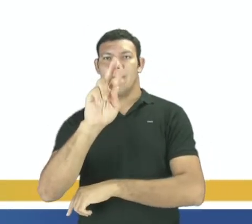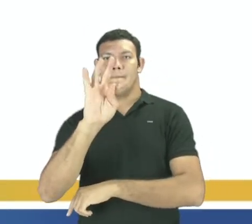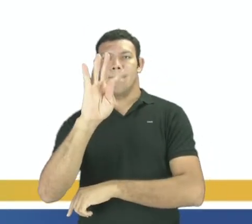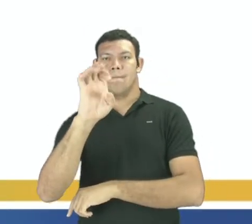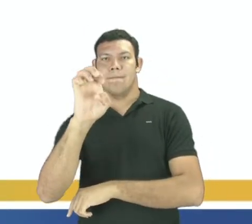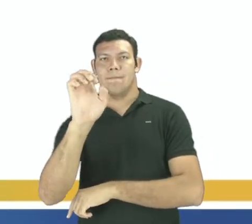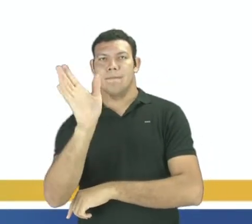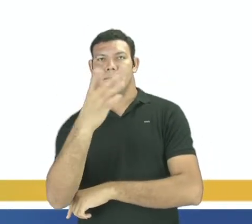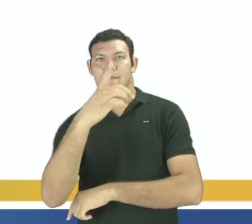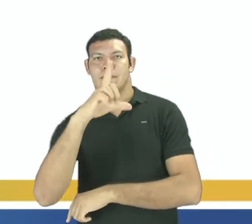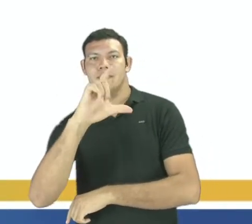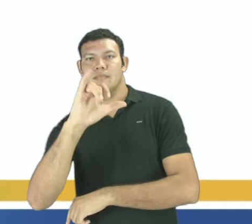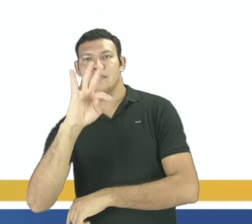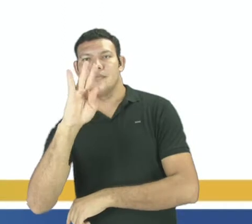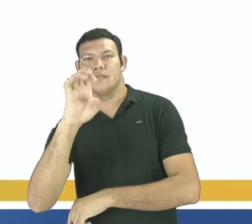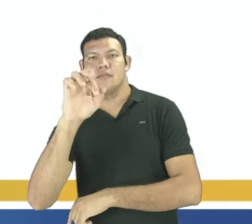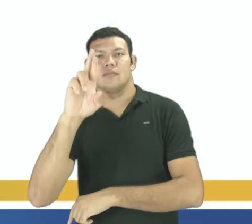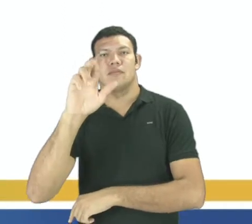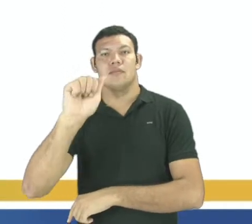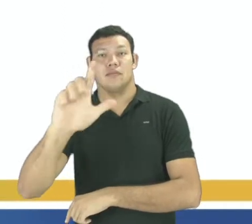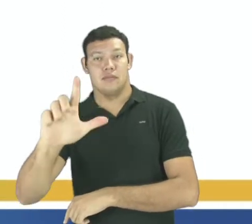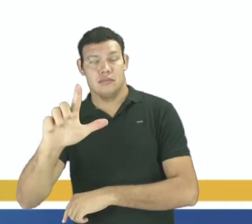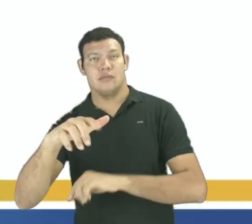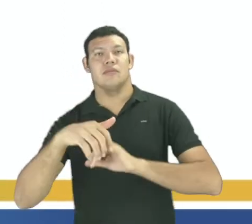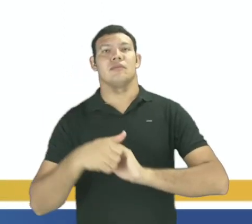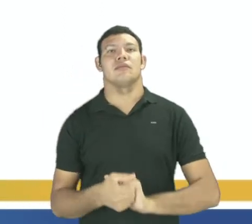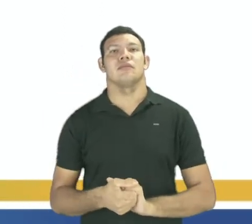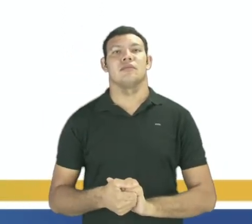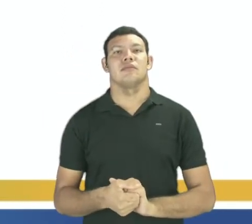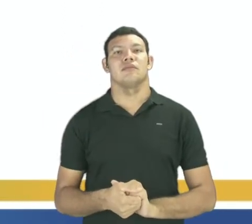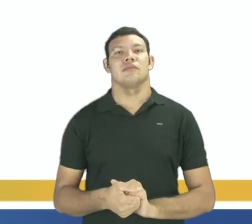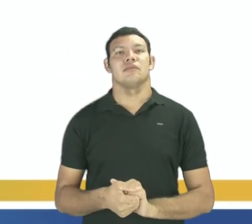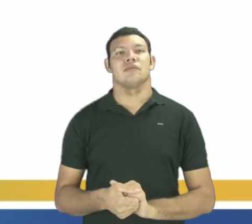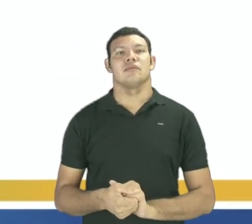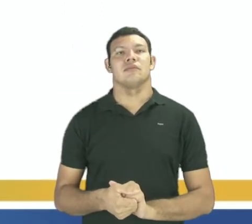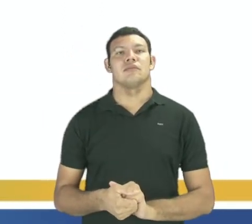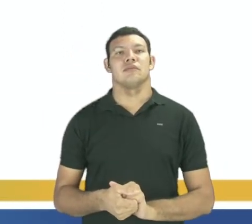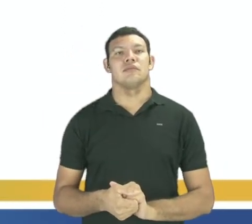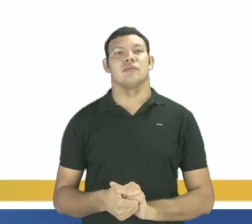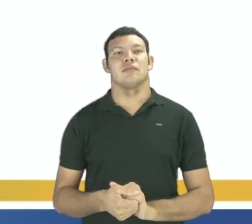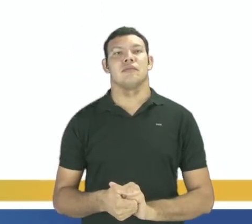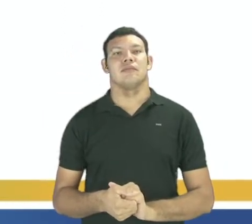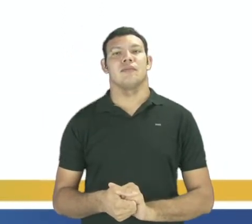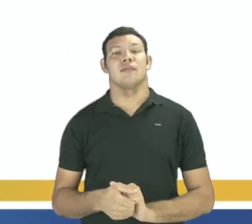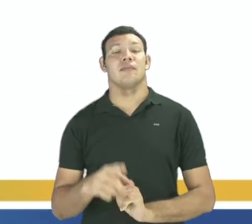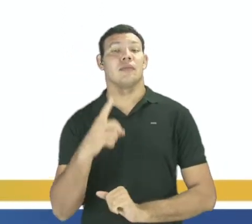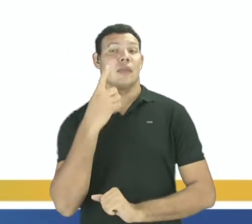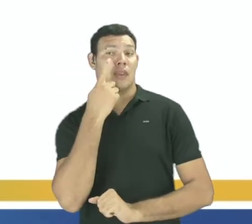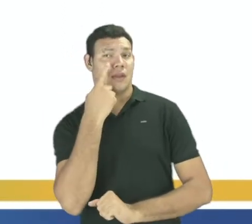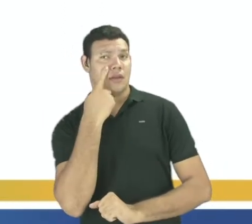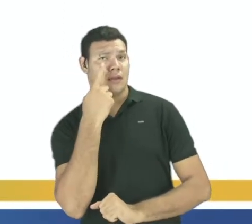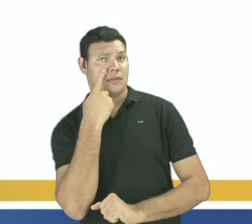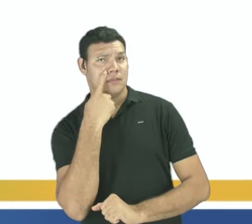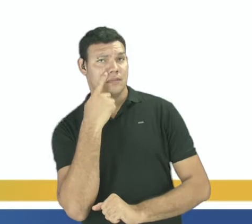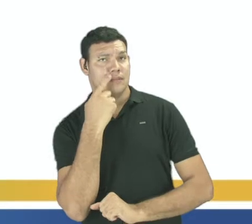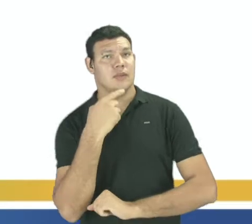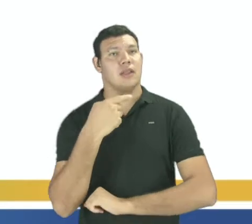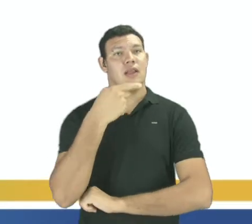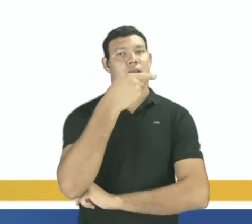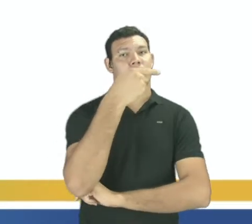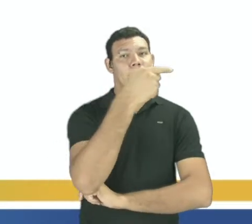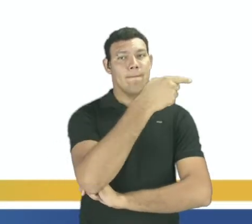gente vai trabalhar muito essa nomenclatura, tá? Veja também que nós temos menos